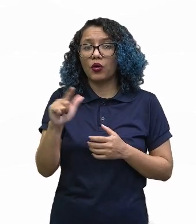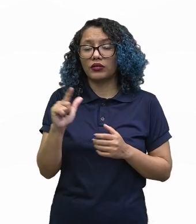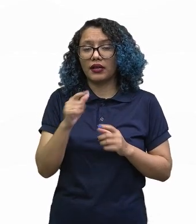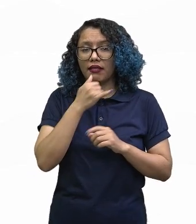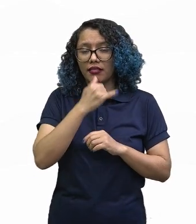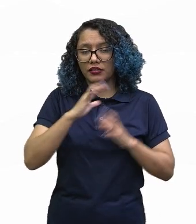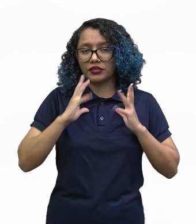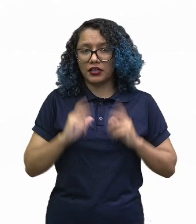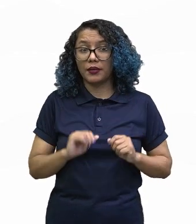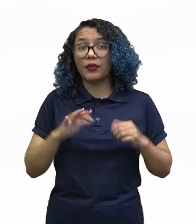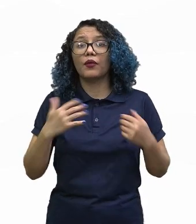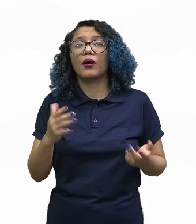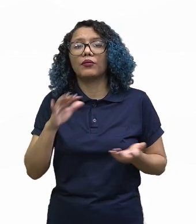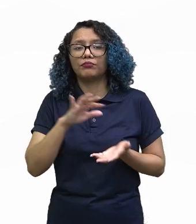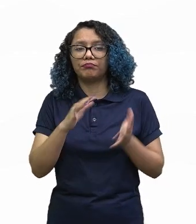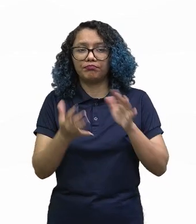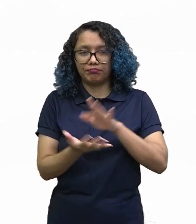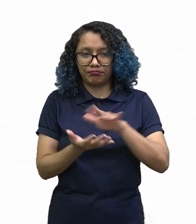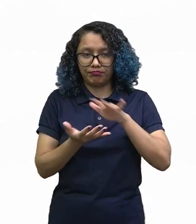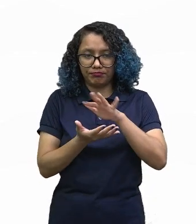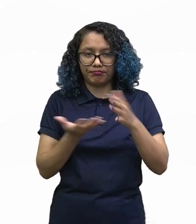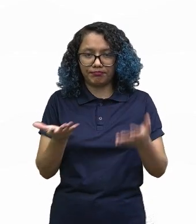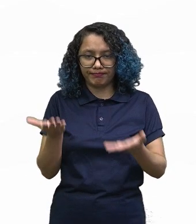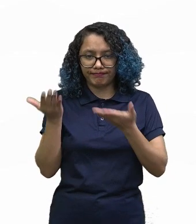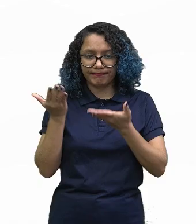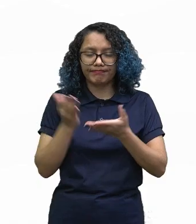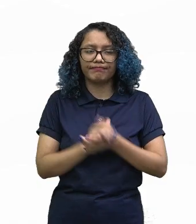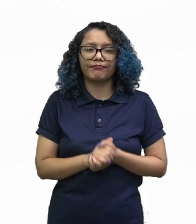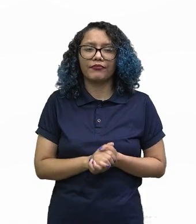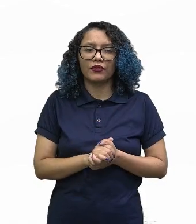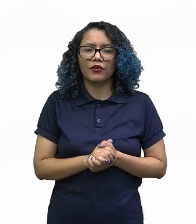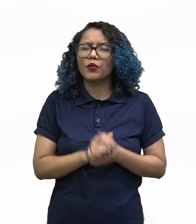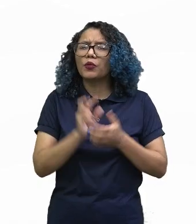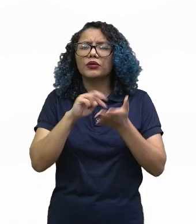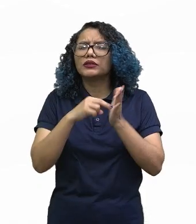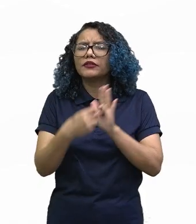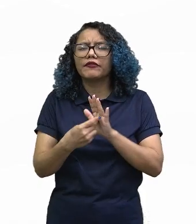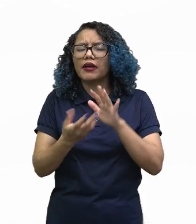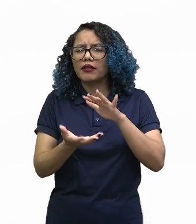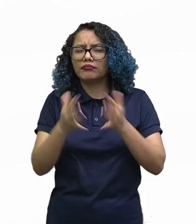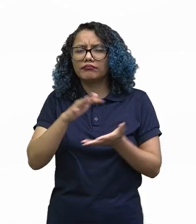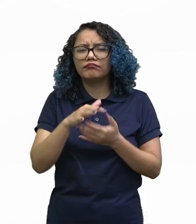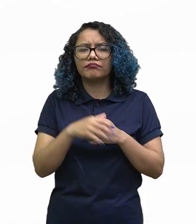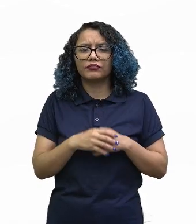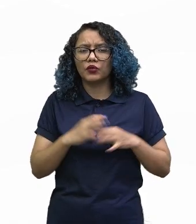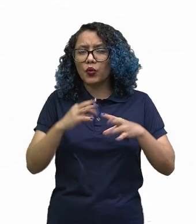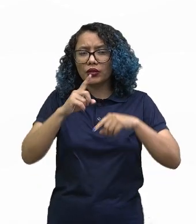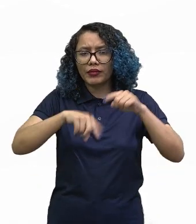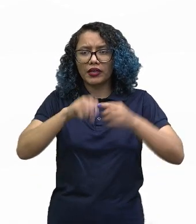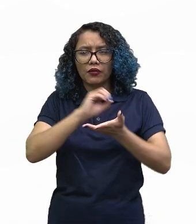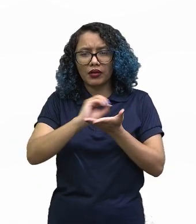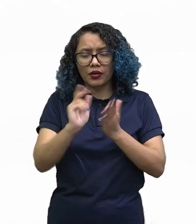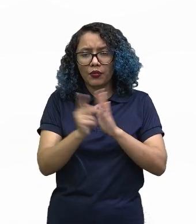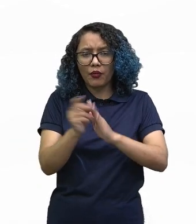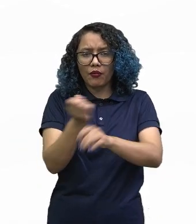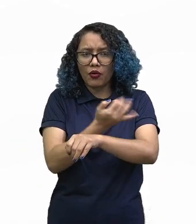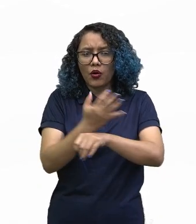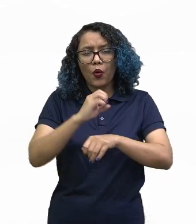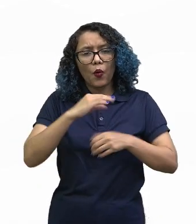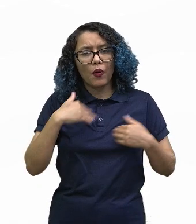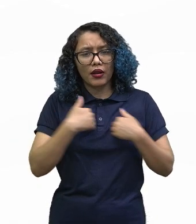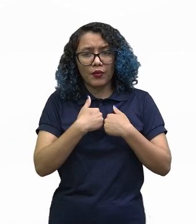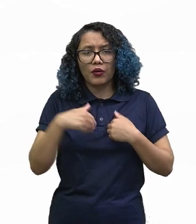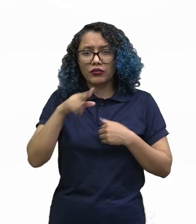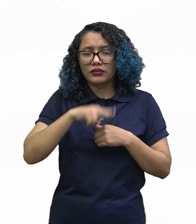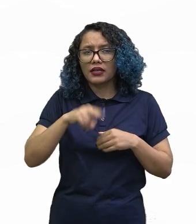por exemplo, a biomassa. Biomassa é toda a matéria orgânica de origem vegetal ou animal utilizada na